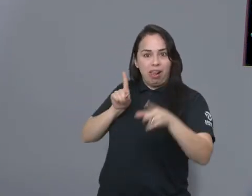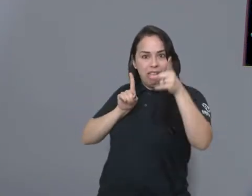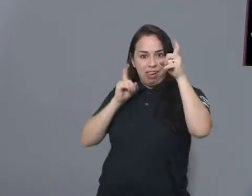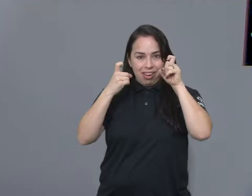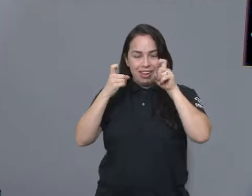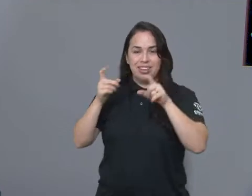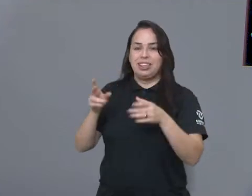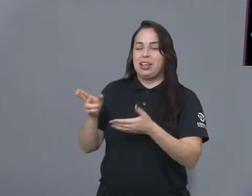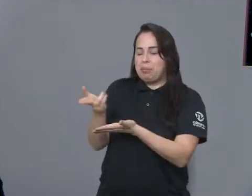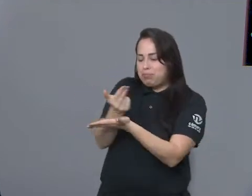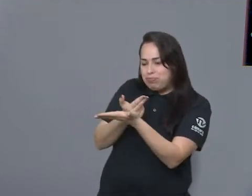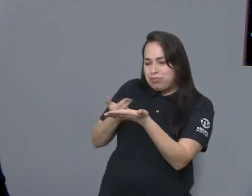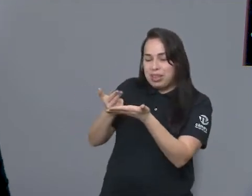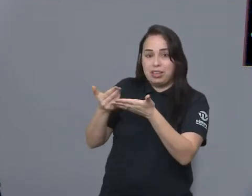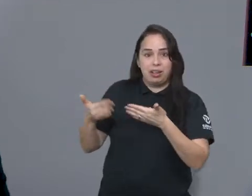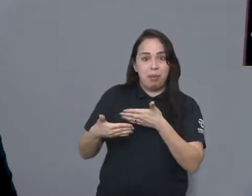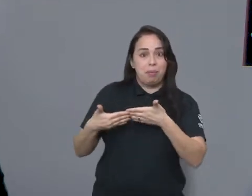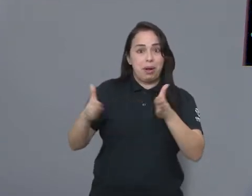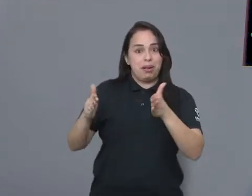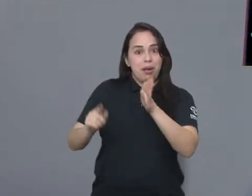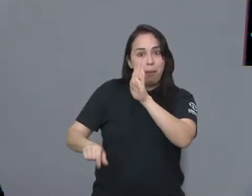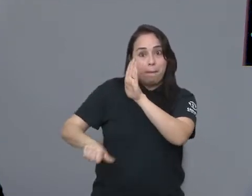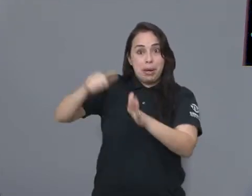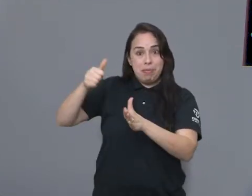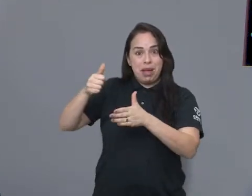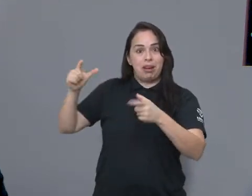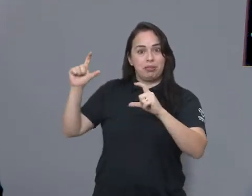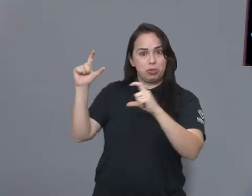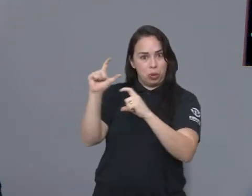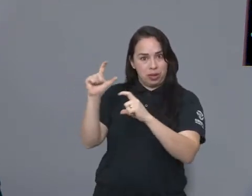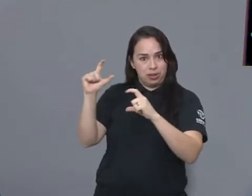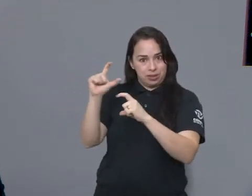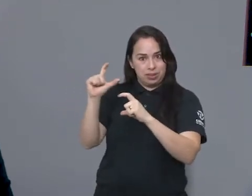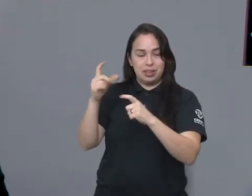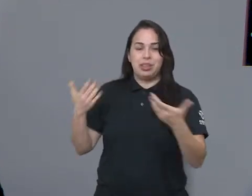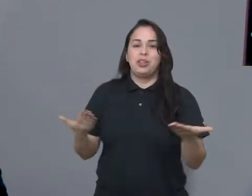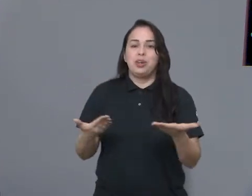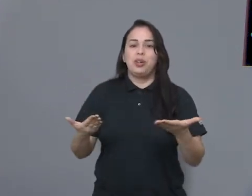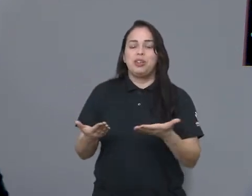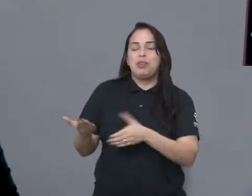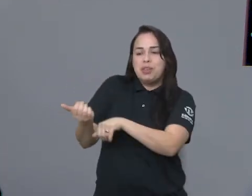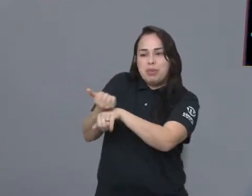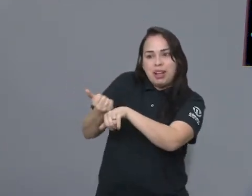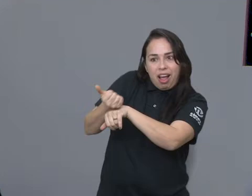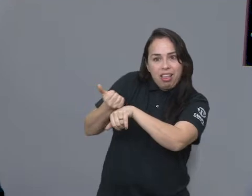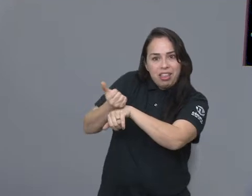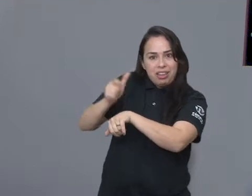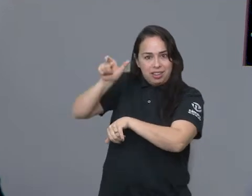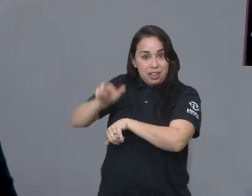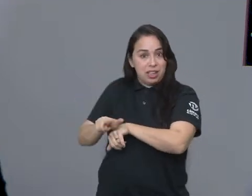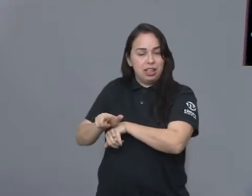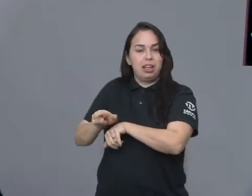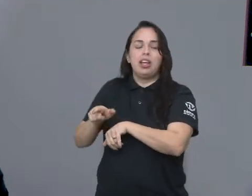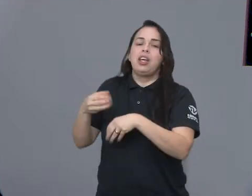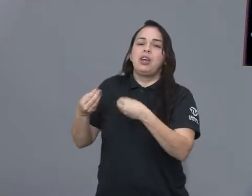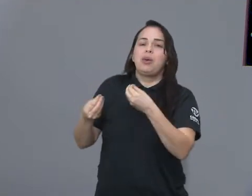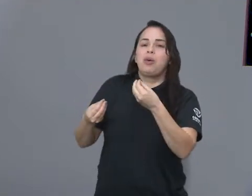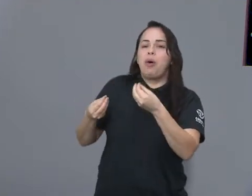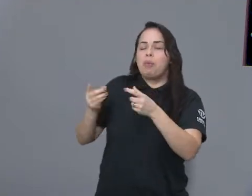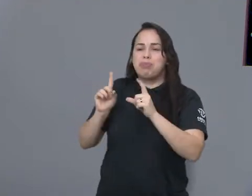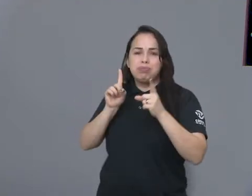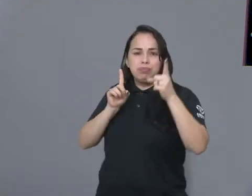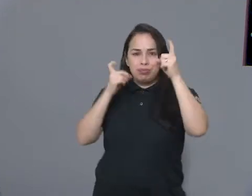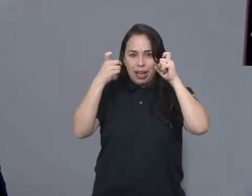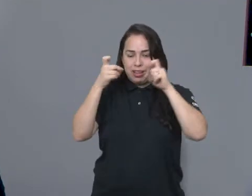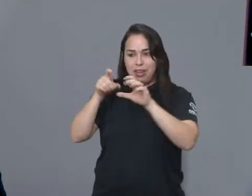uma cartunista, ilustradora que está lançando a sua primeira HQ. A gente também vai falar sobre a carreira dela e sobre como é ser